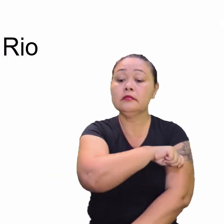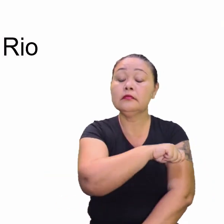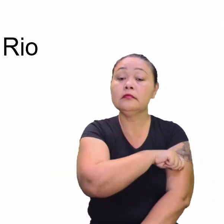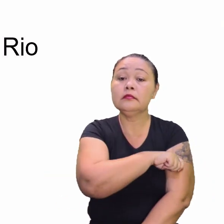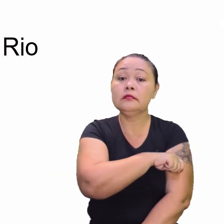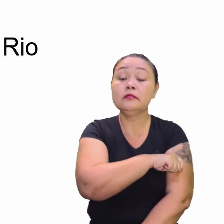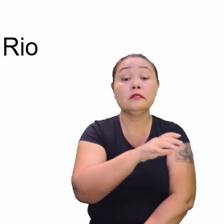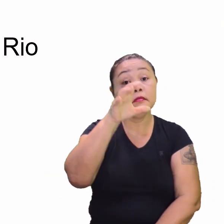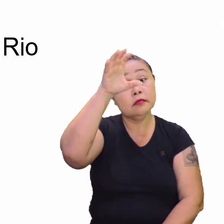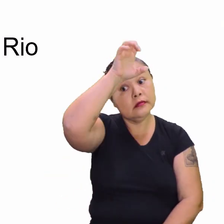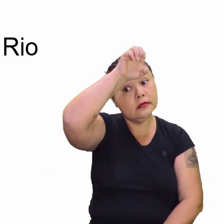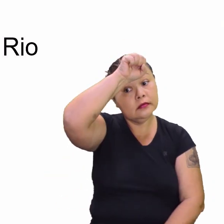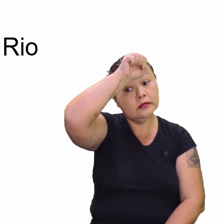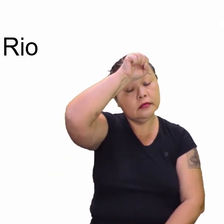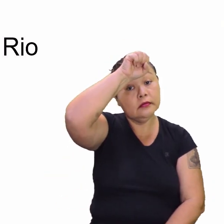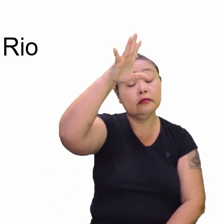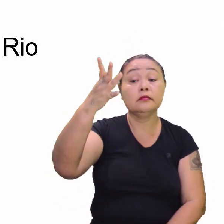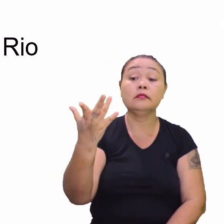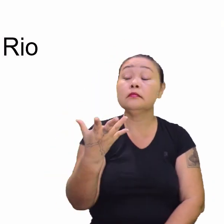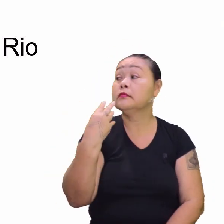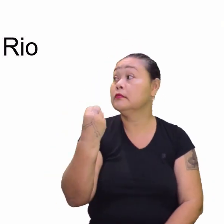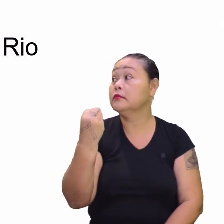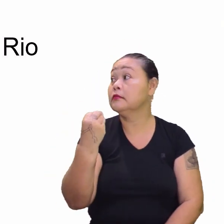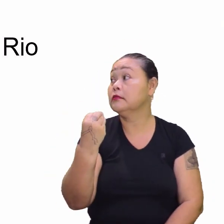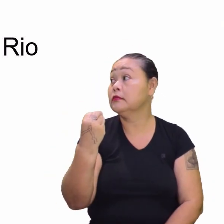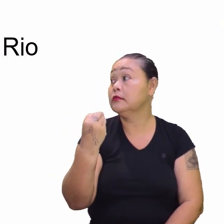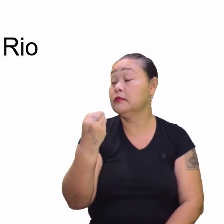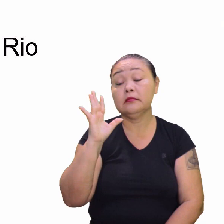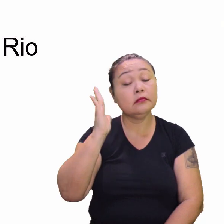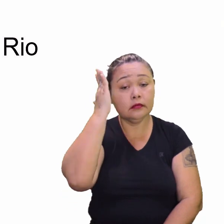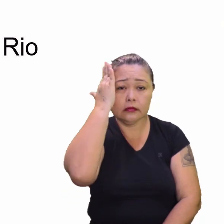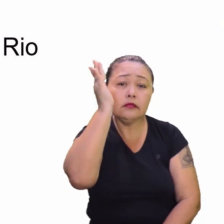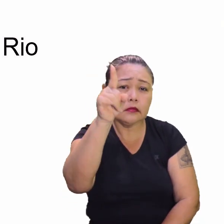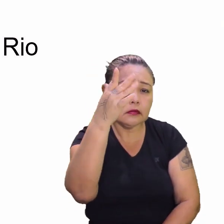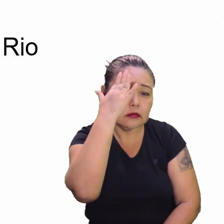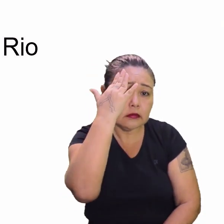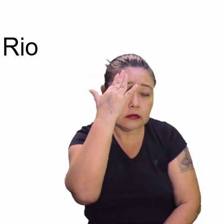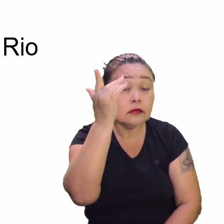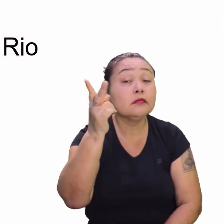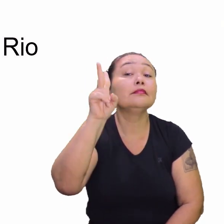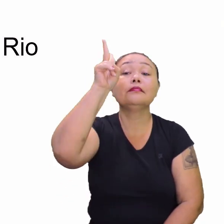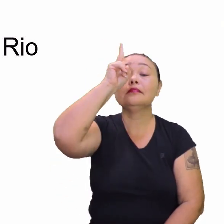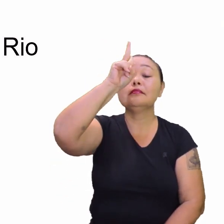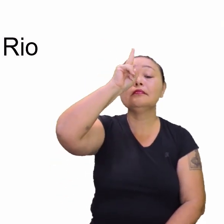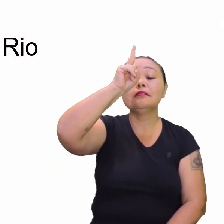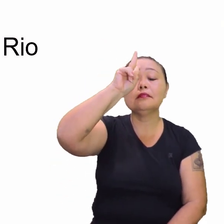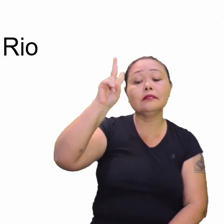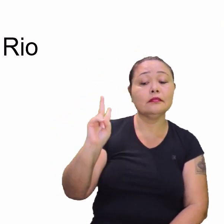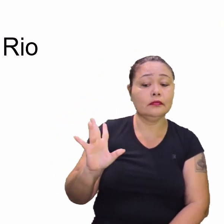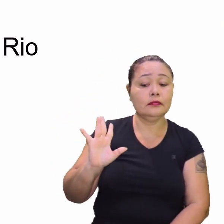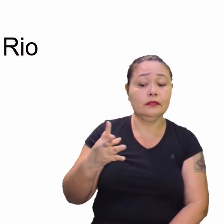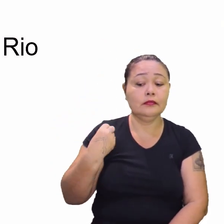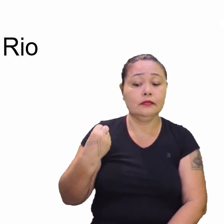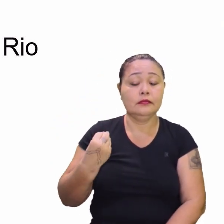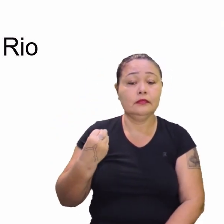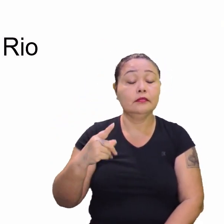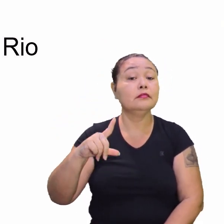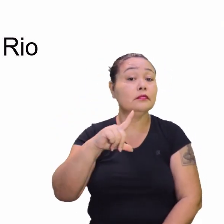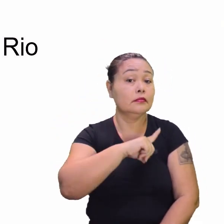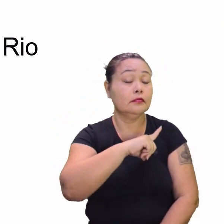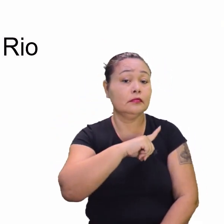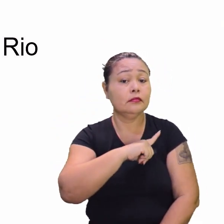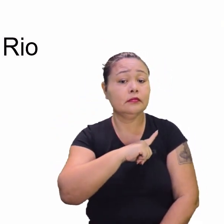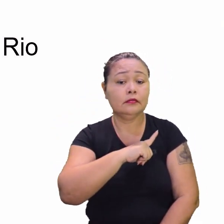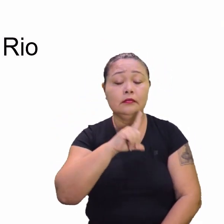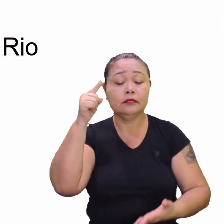aluno aprenda assim, não é aprenda, ele já sabe. Só relembrar de que ele tem